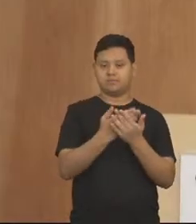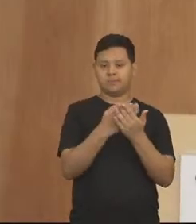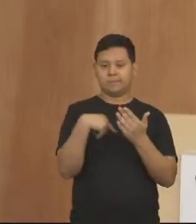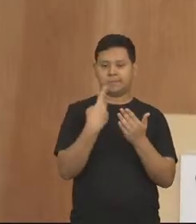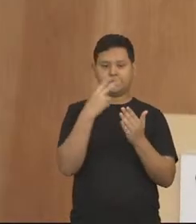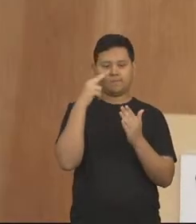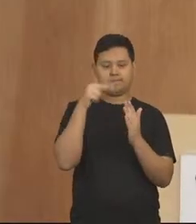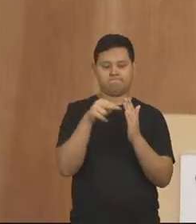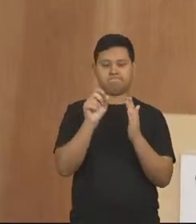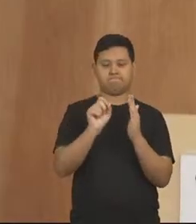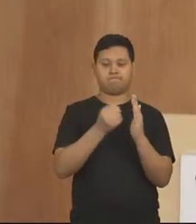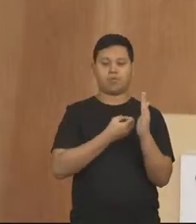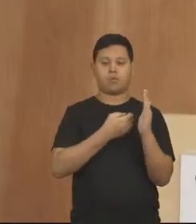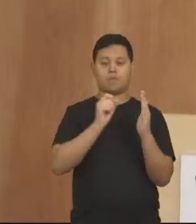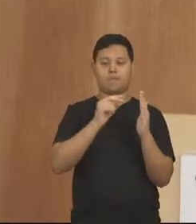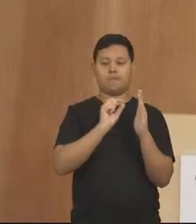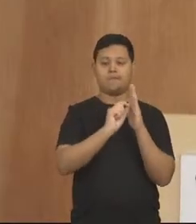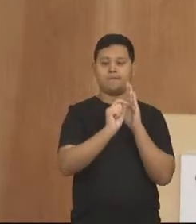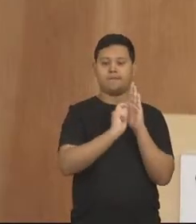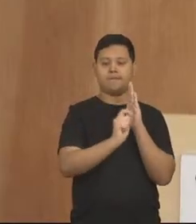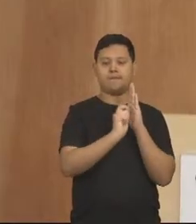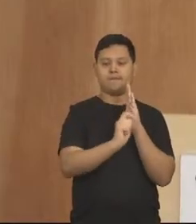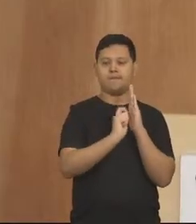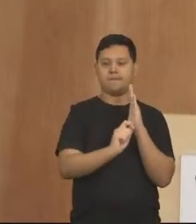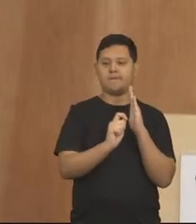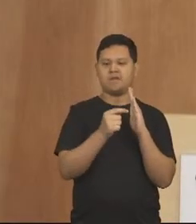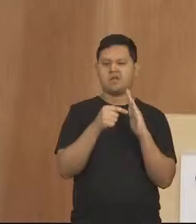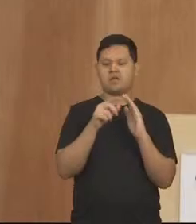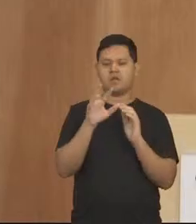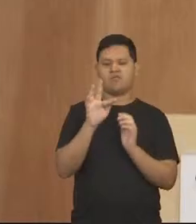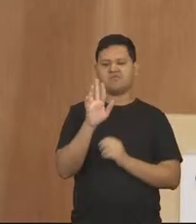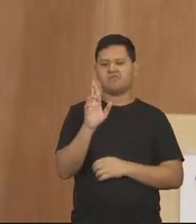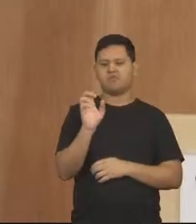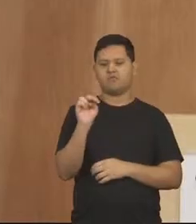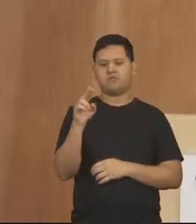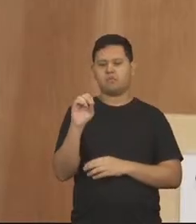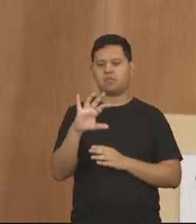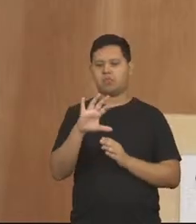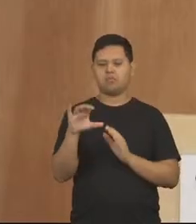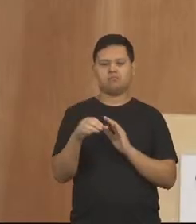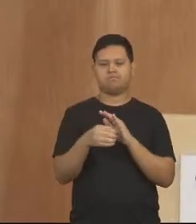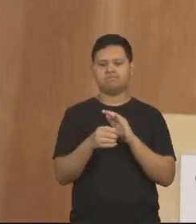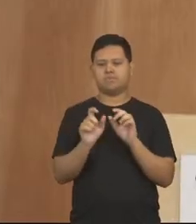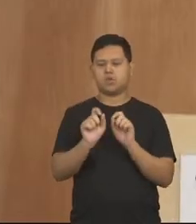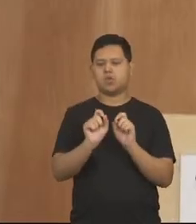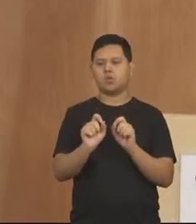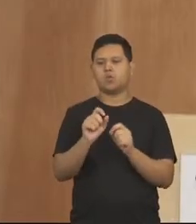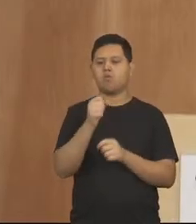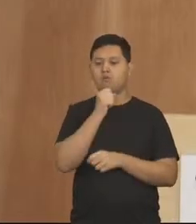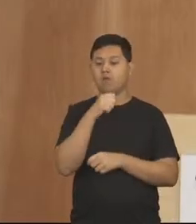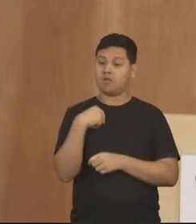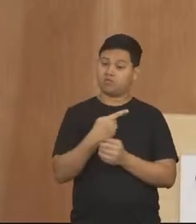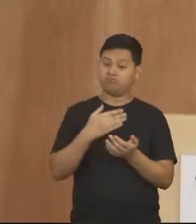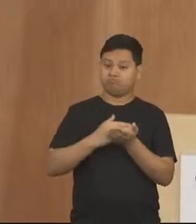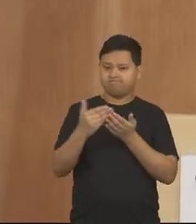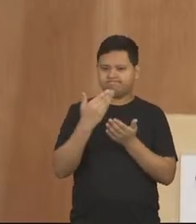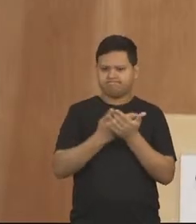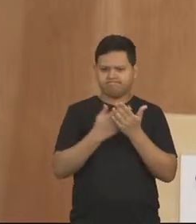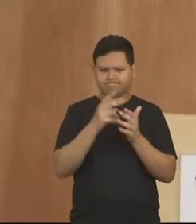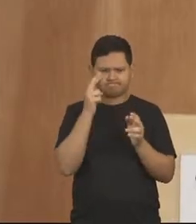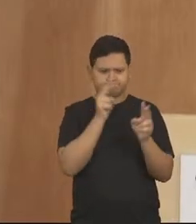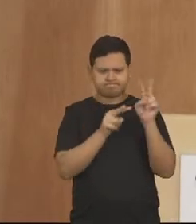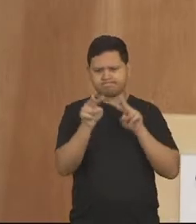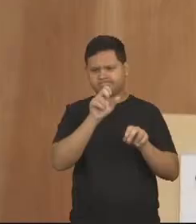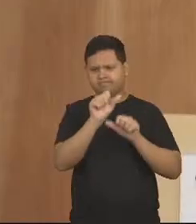que estava escrito Fundo Municipal do Idoso. E ao estudar, a gente percebeu as